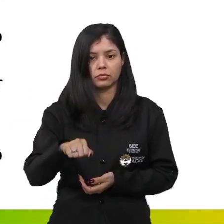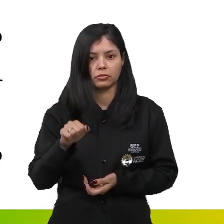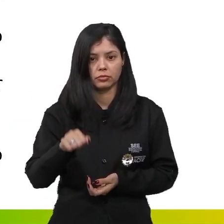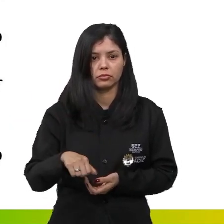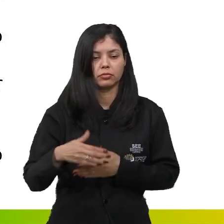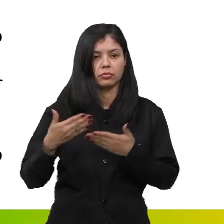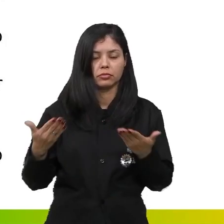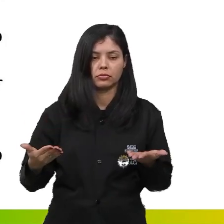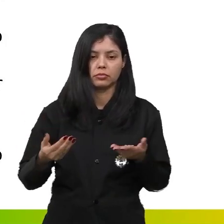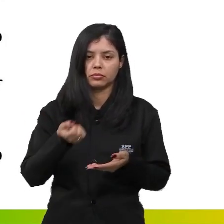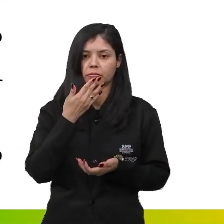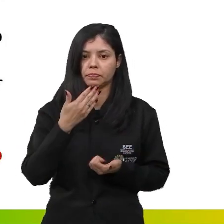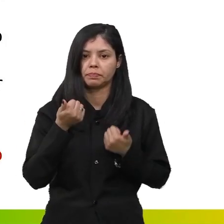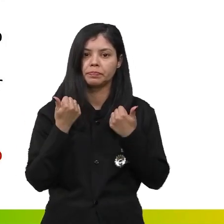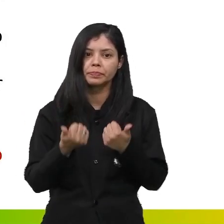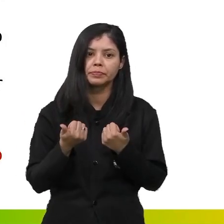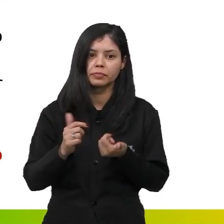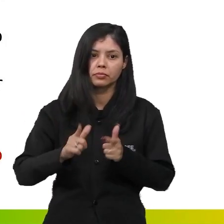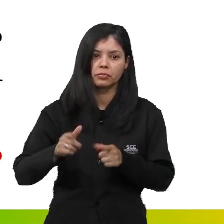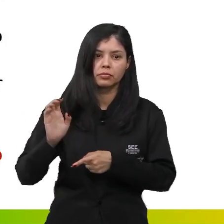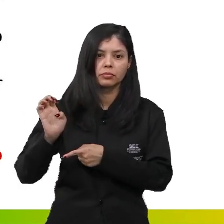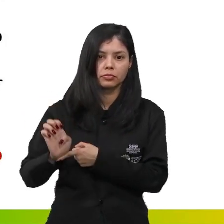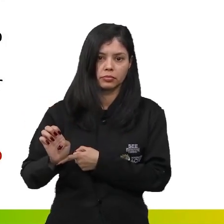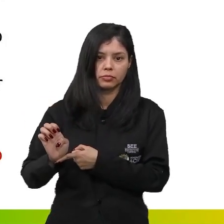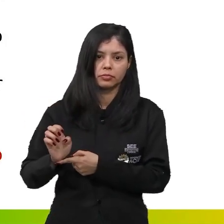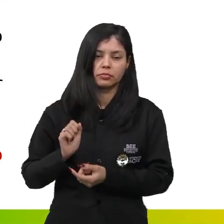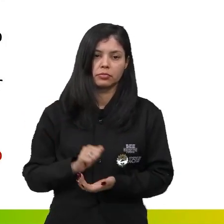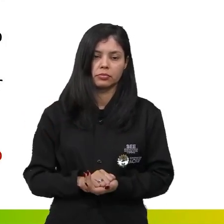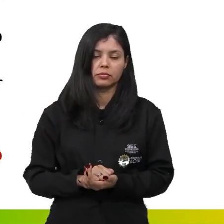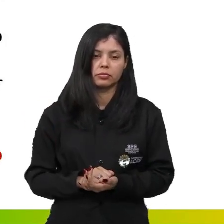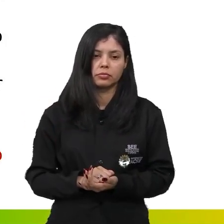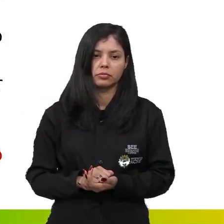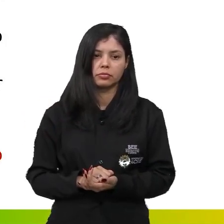Isso, pessoal, muito bem. Alternativa E.